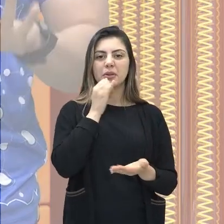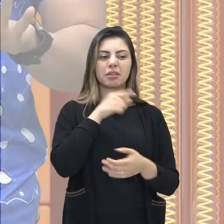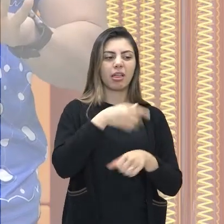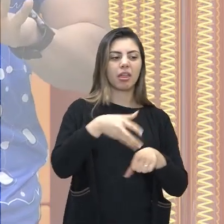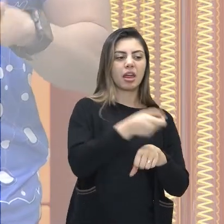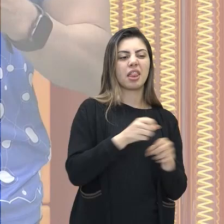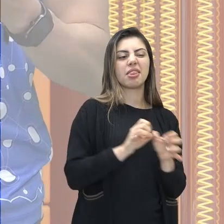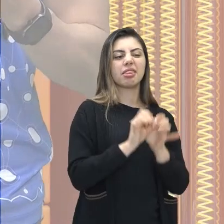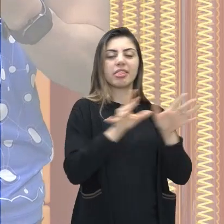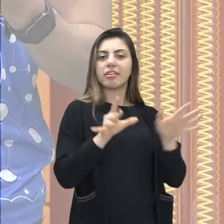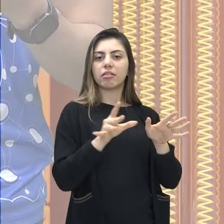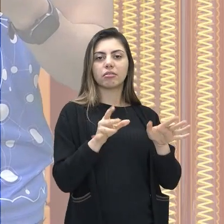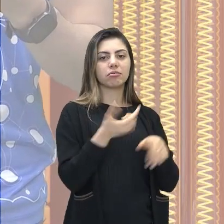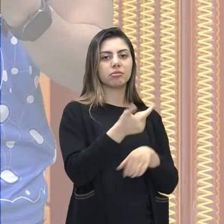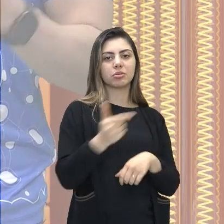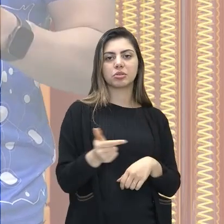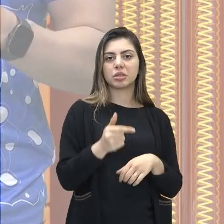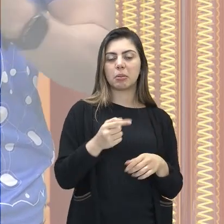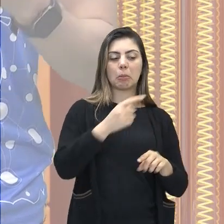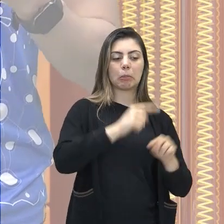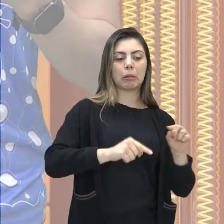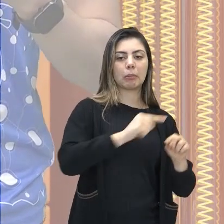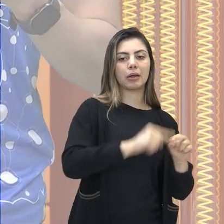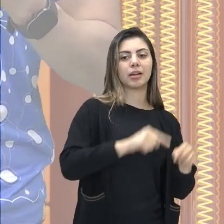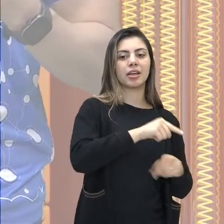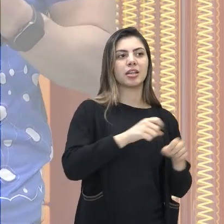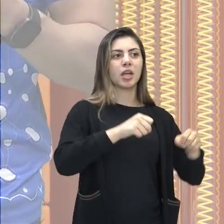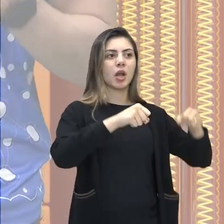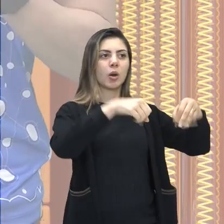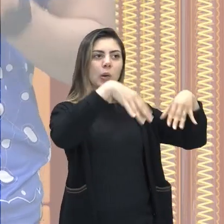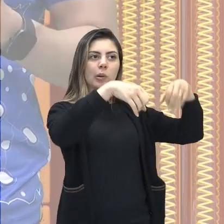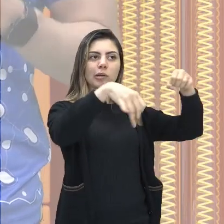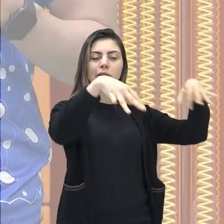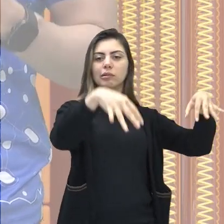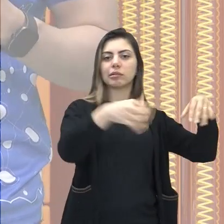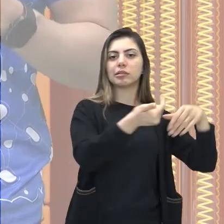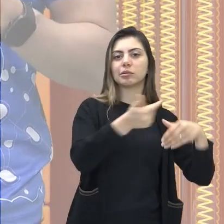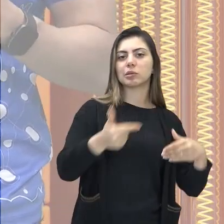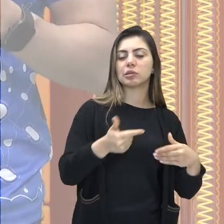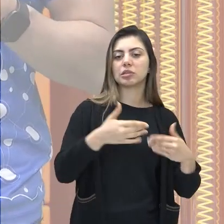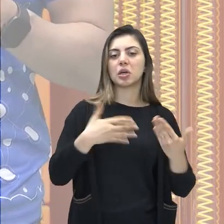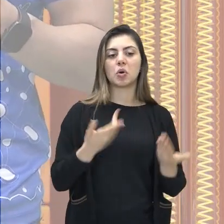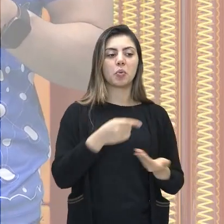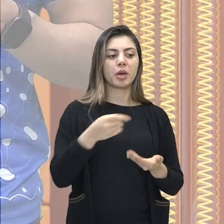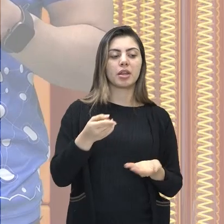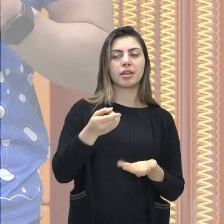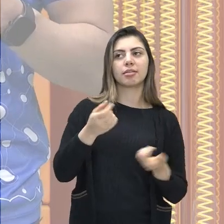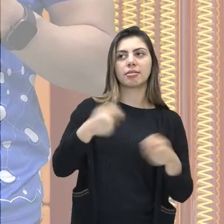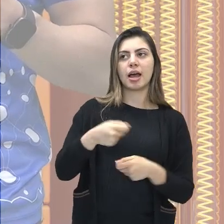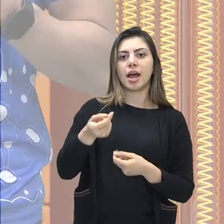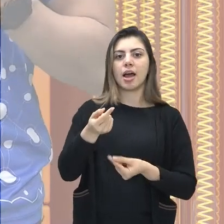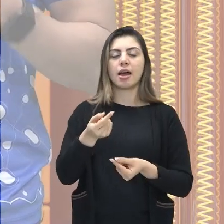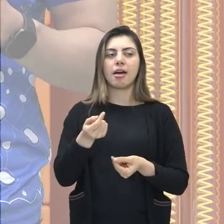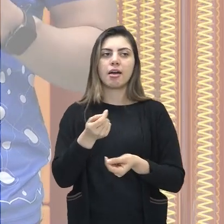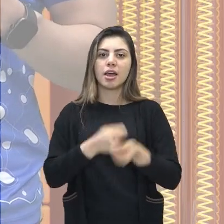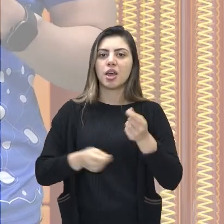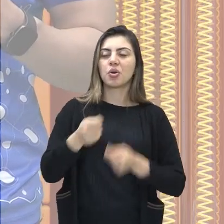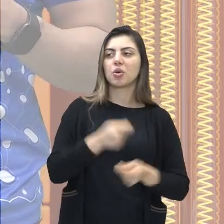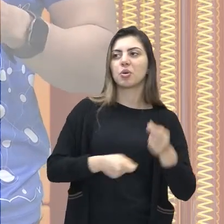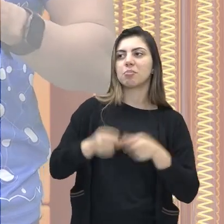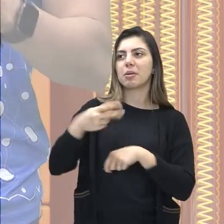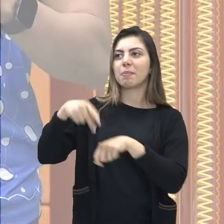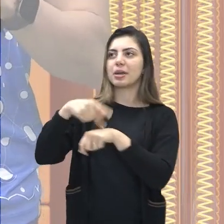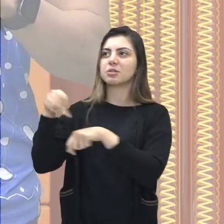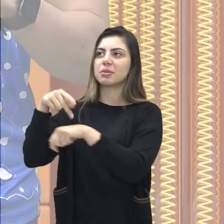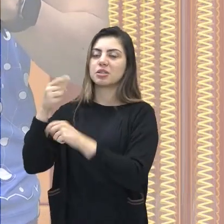fazerem nada. As colônias não podiam ter indústria, as colônias não podiam negociar com outros países que não fosse a própria